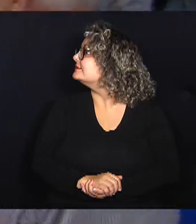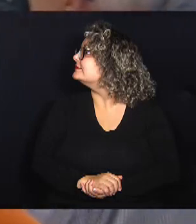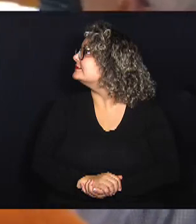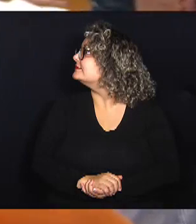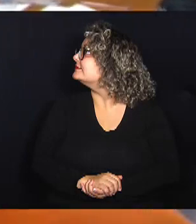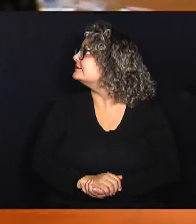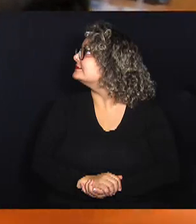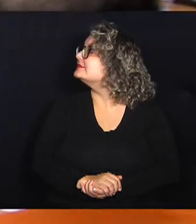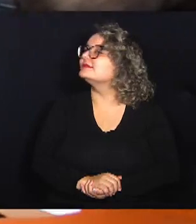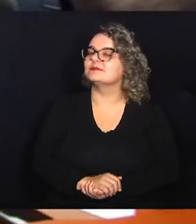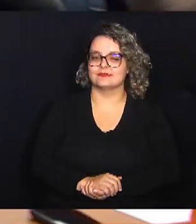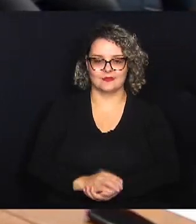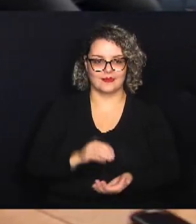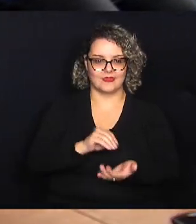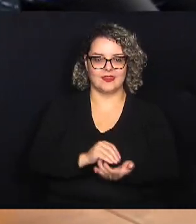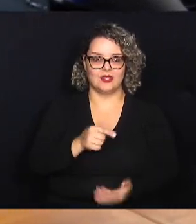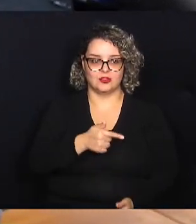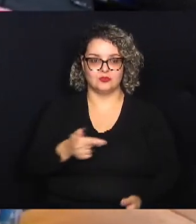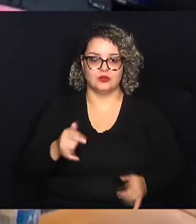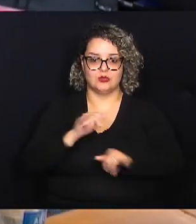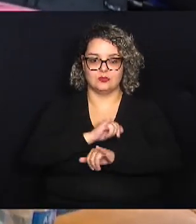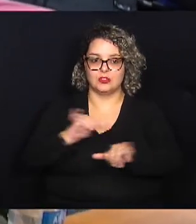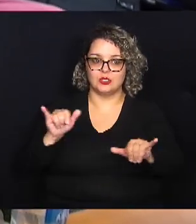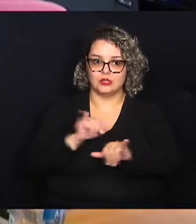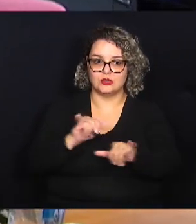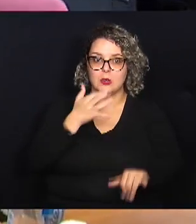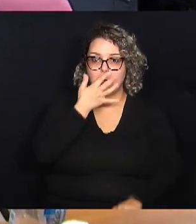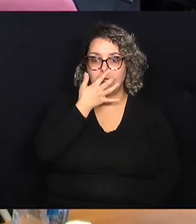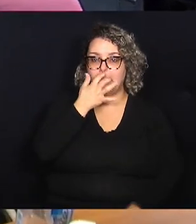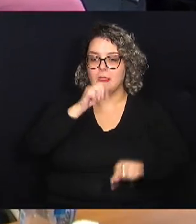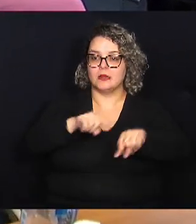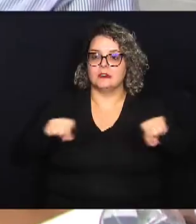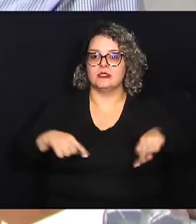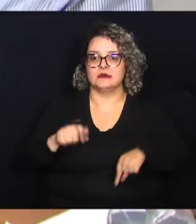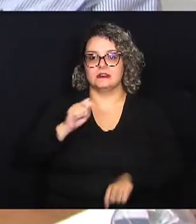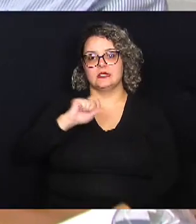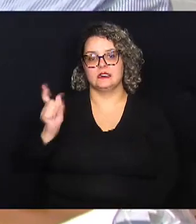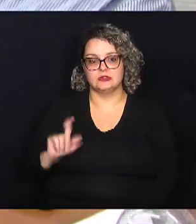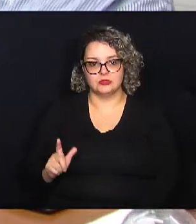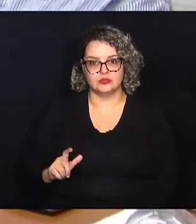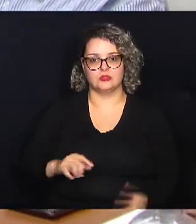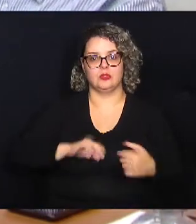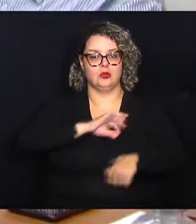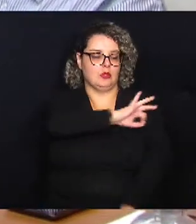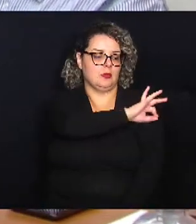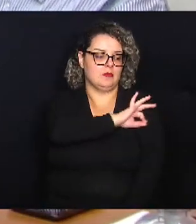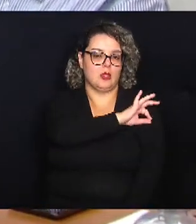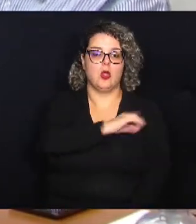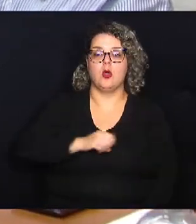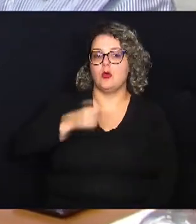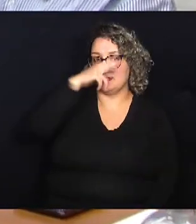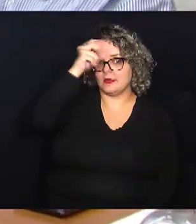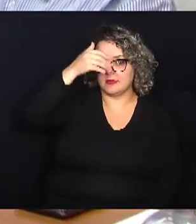Na última semana, em uma coletiva realizada na Sala Azul da Prefeitura de Campinas, o prefeito Dário Saad, em conjunto com o presidente